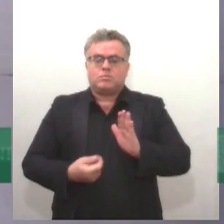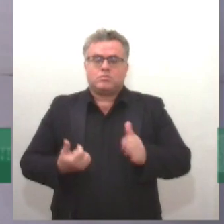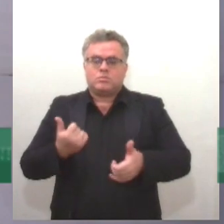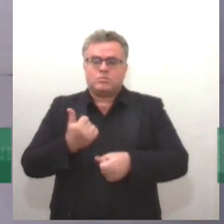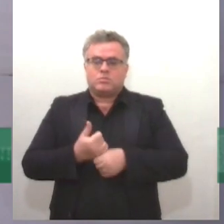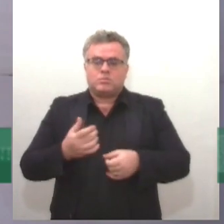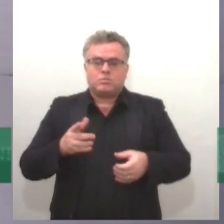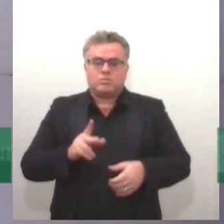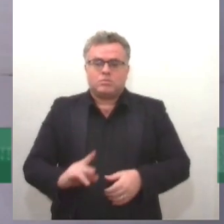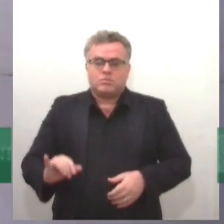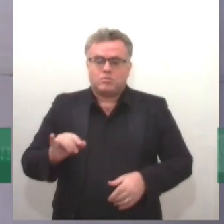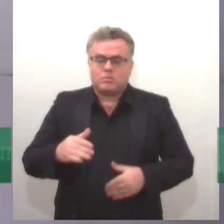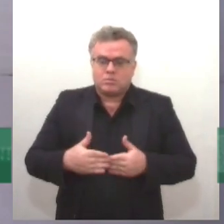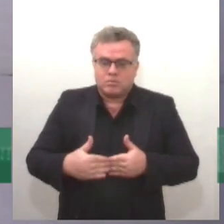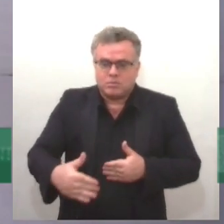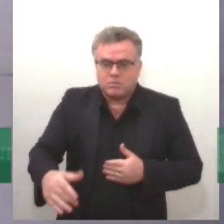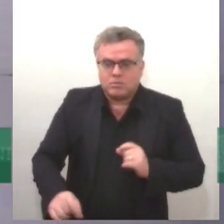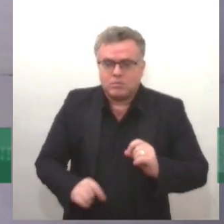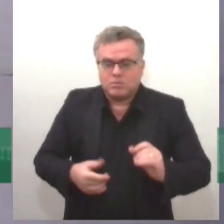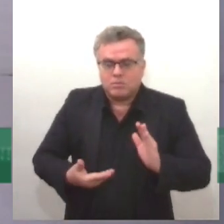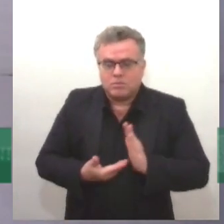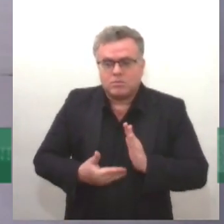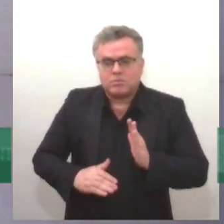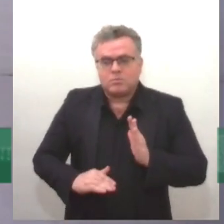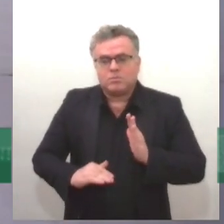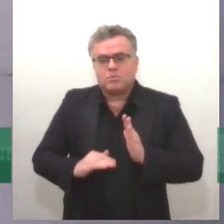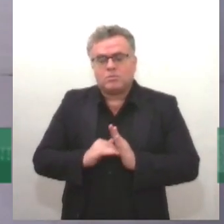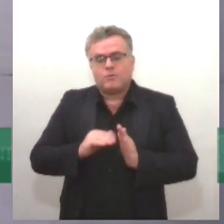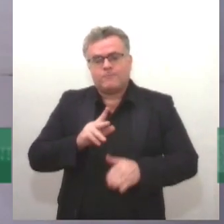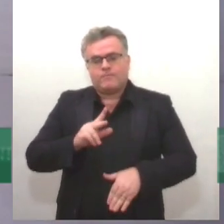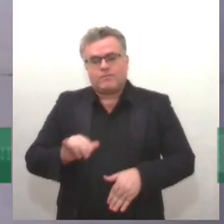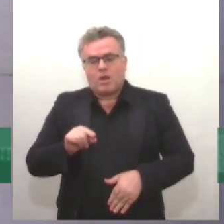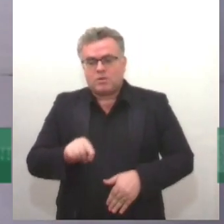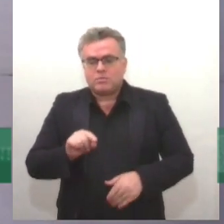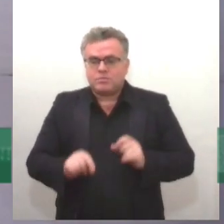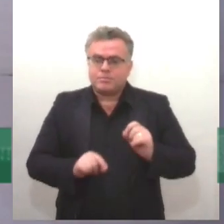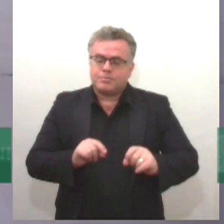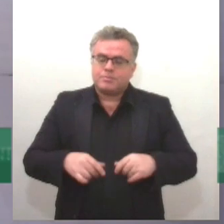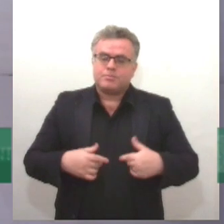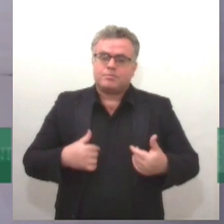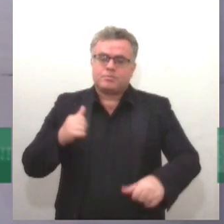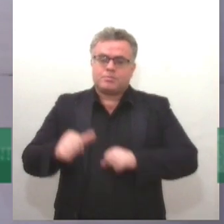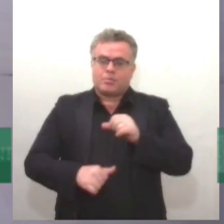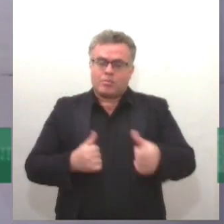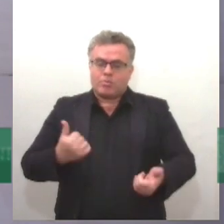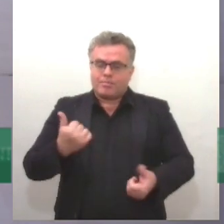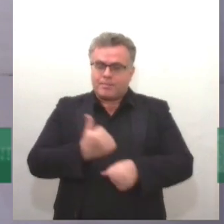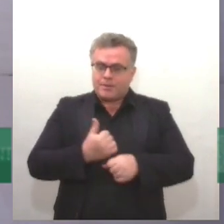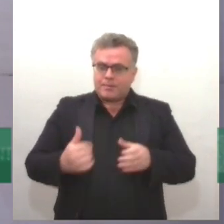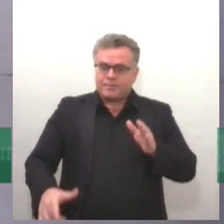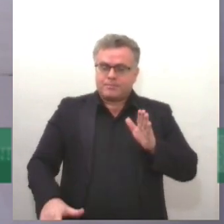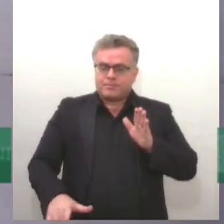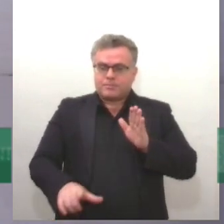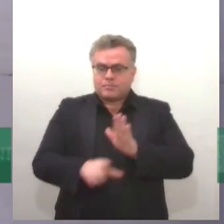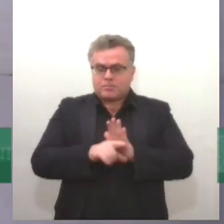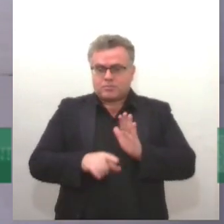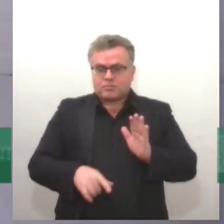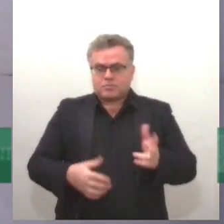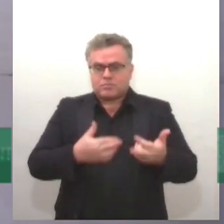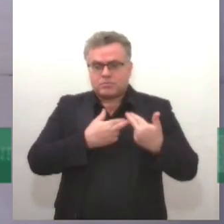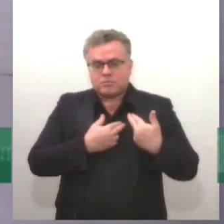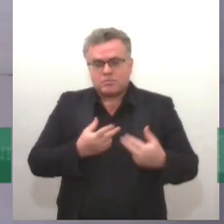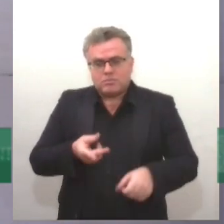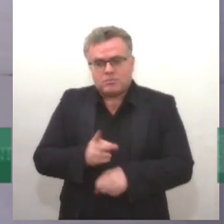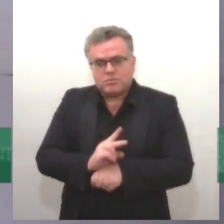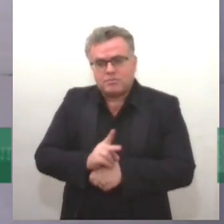Câmara, remetido ao Senado, tratando aí de mudanças na Lei de Responsabilidade Fiscal. Selene, vamos supor que a Lei